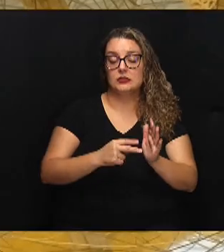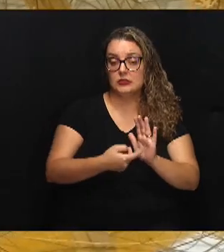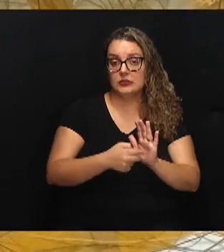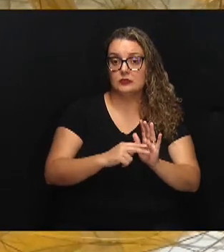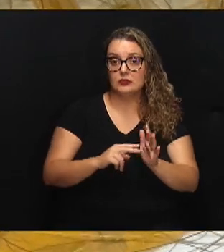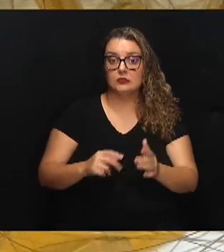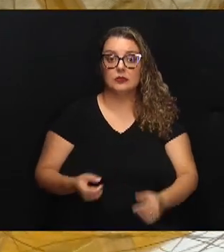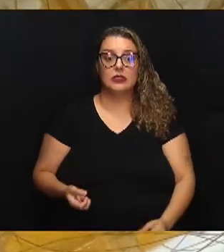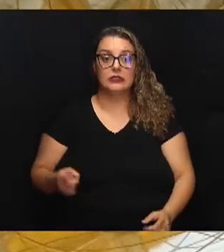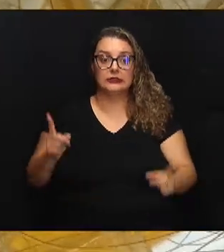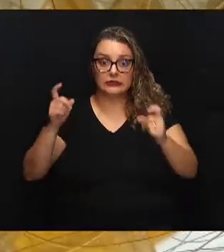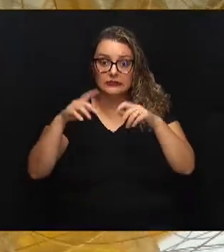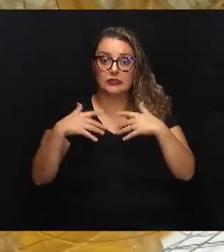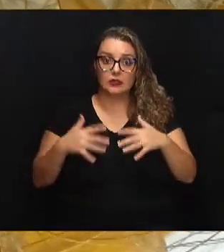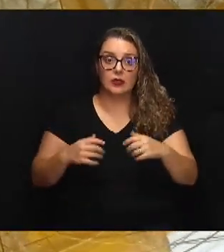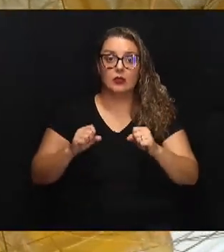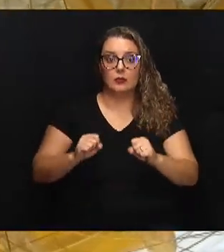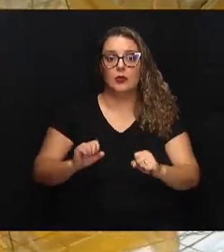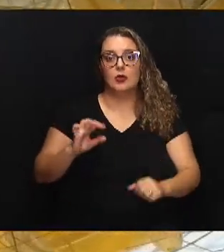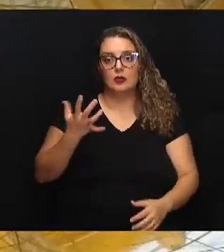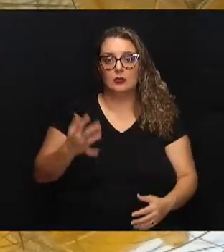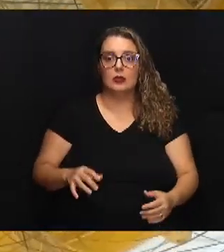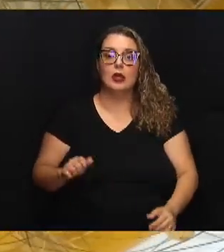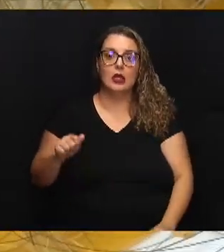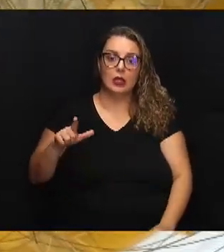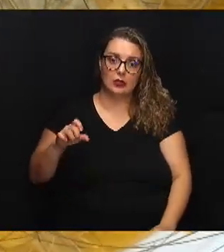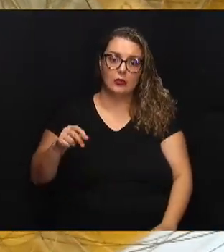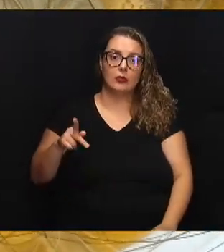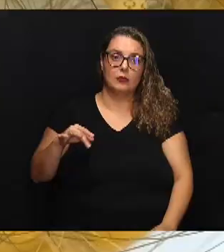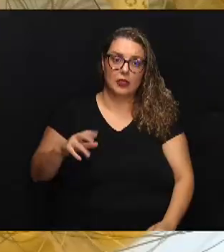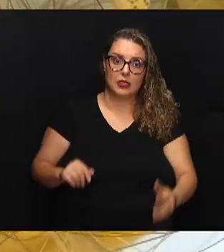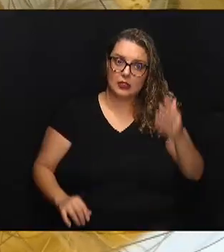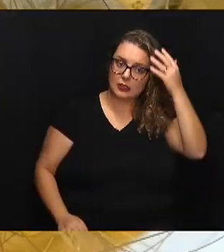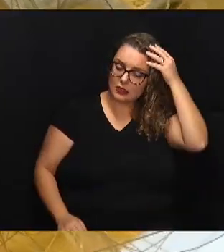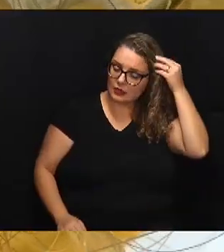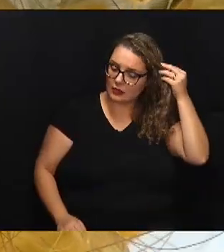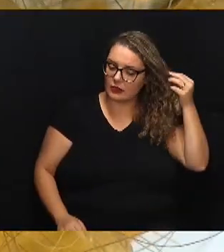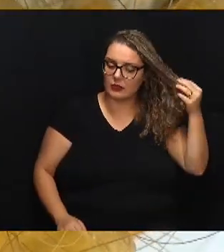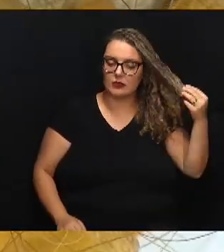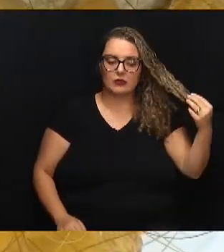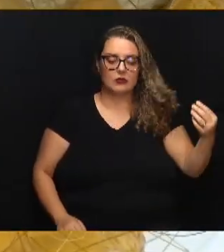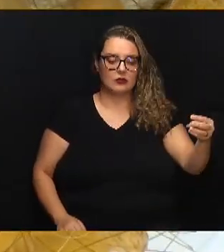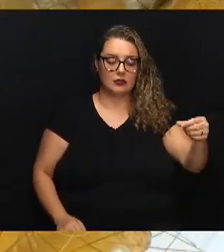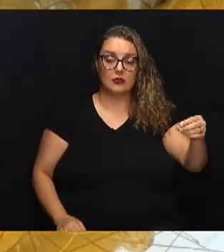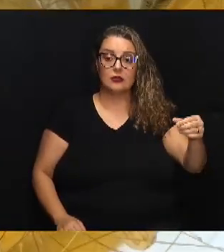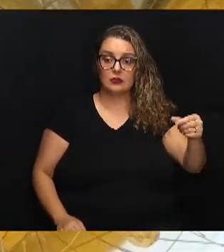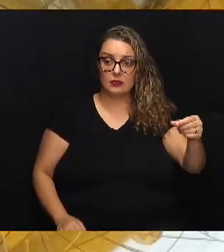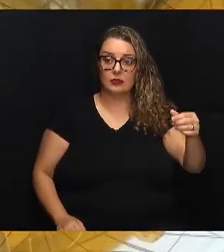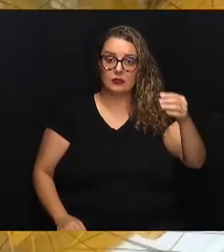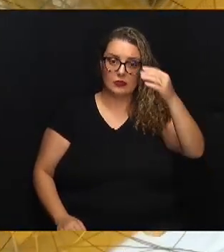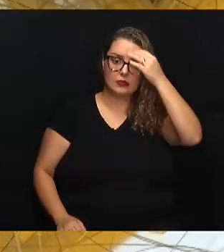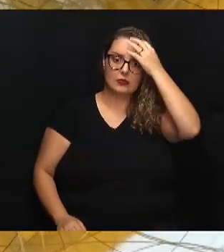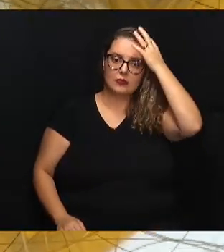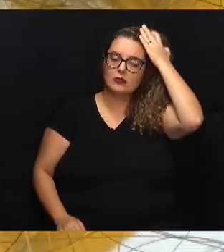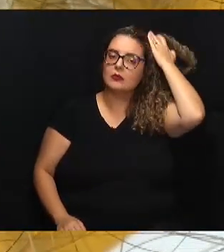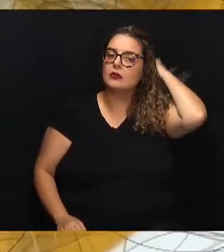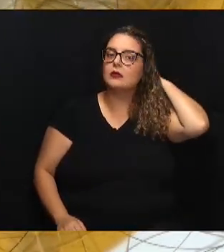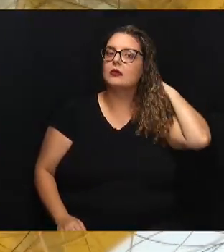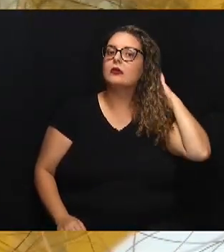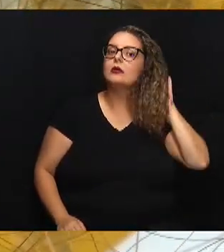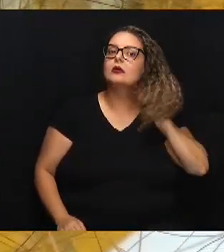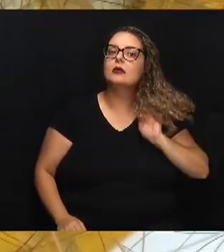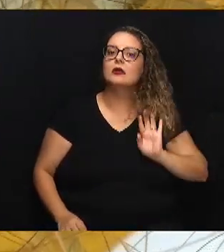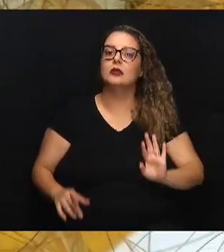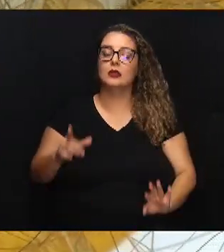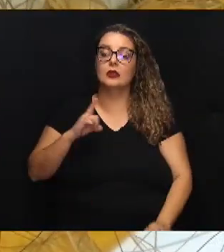complicação, e pode até acontecer a alopécia, né, que é a queda dos cabelos. Com esse esquema FOLFIRINOX, a gente acaba tendo